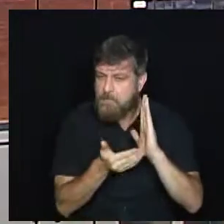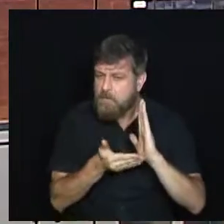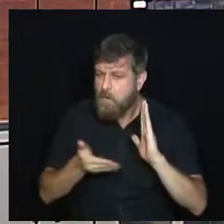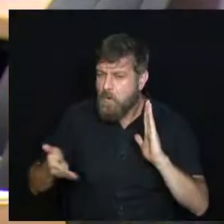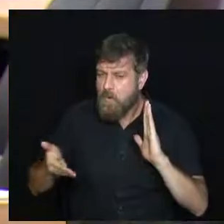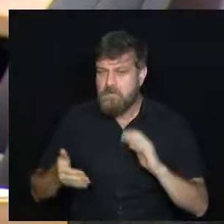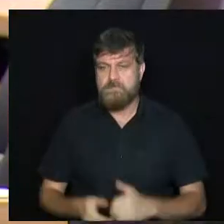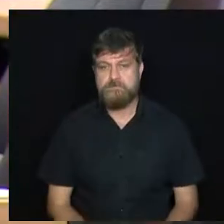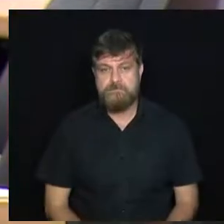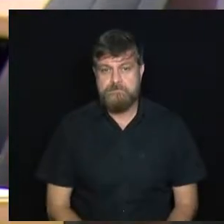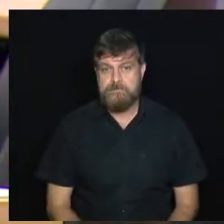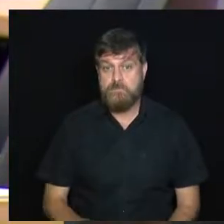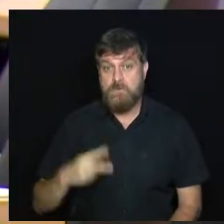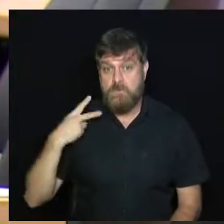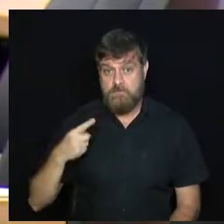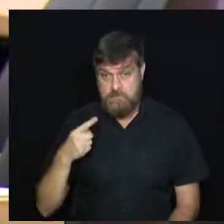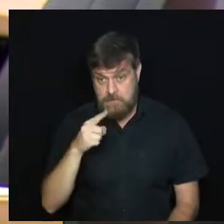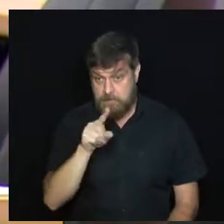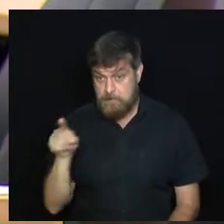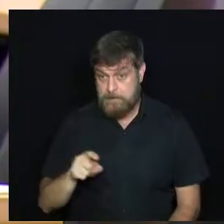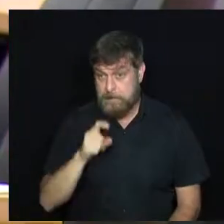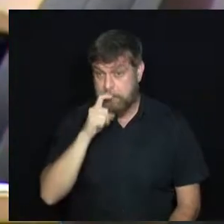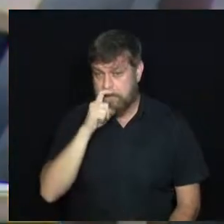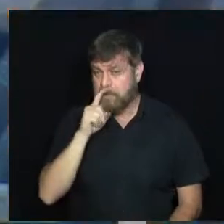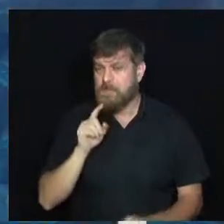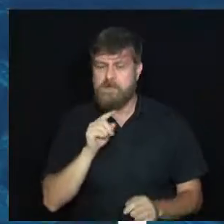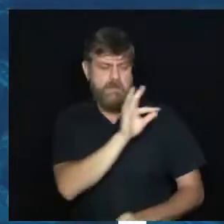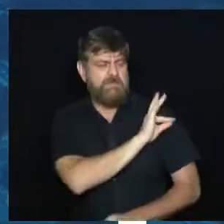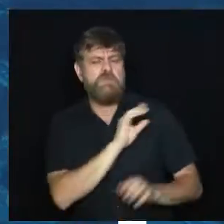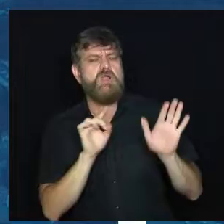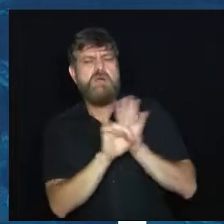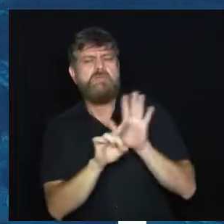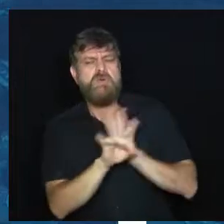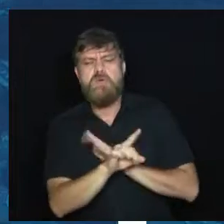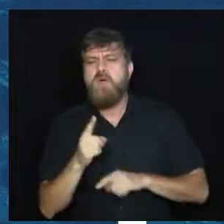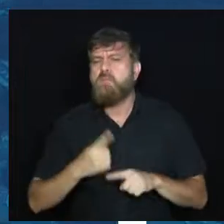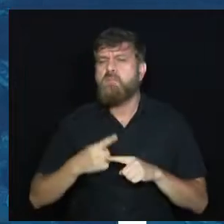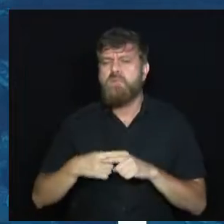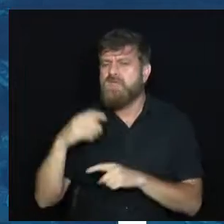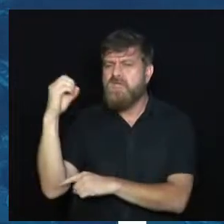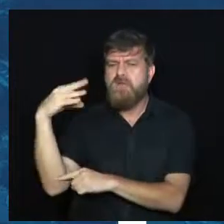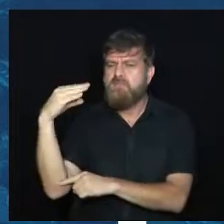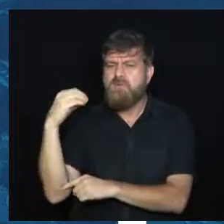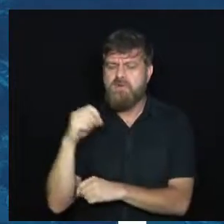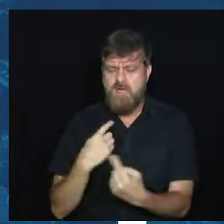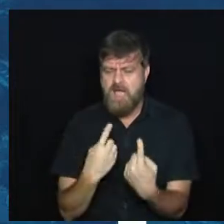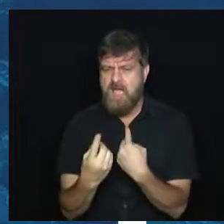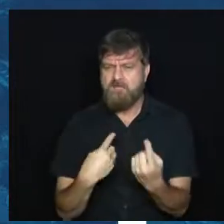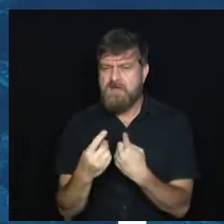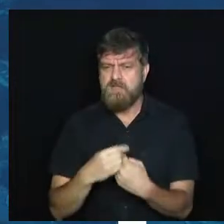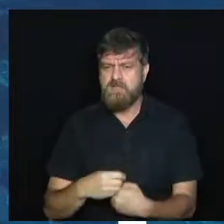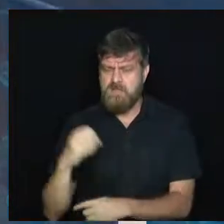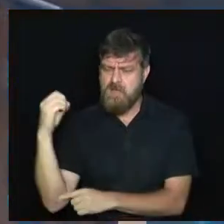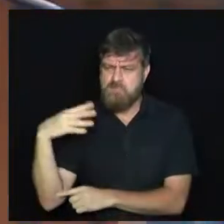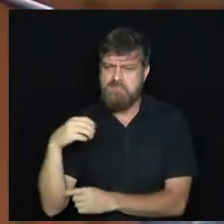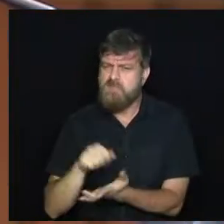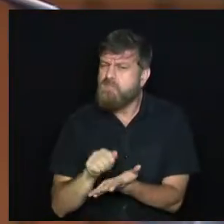de hoje. Vereador Zé Carlos questiona a prefeitura pela instalação de radares na Avenida Magalhães